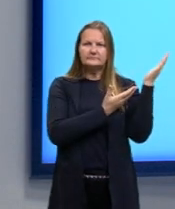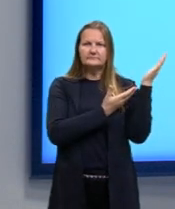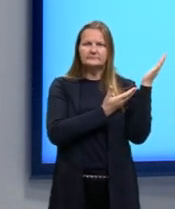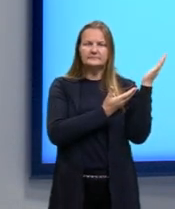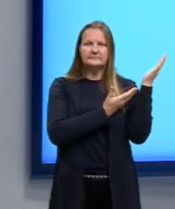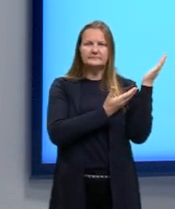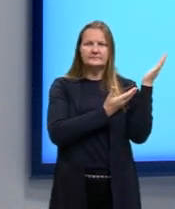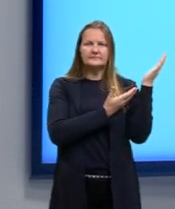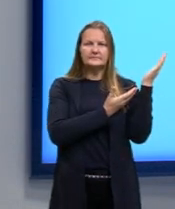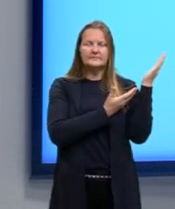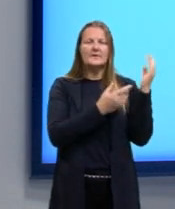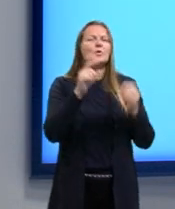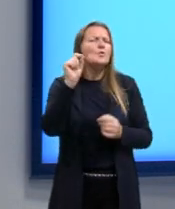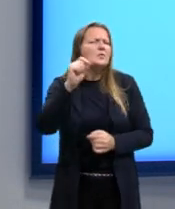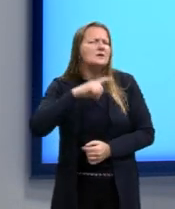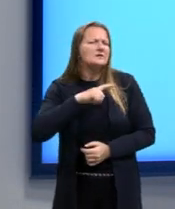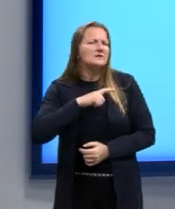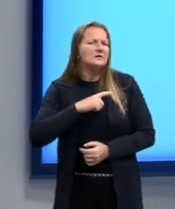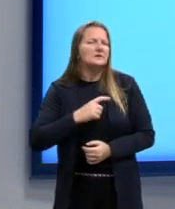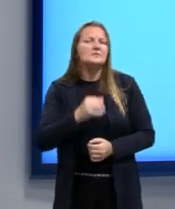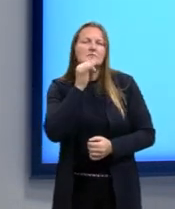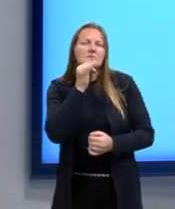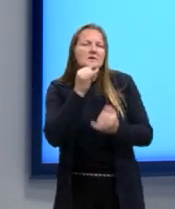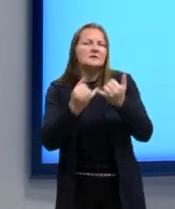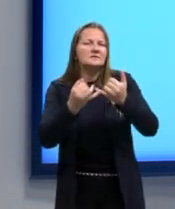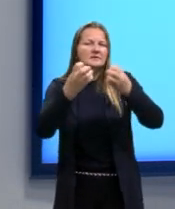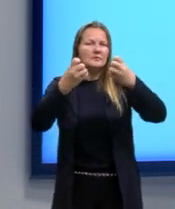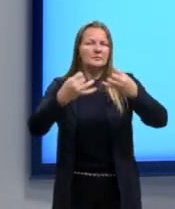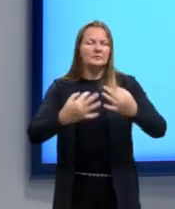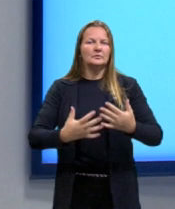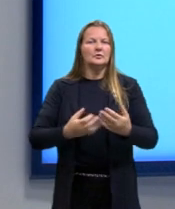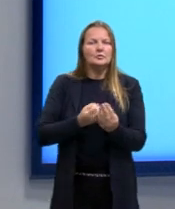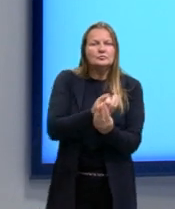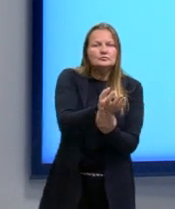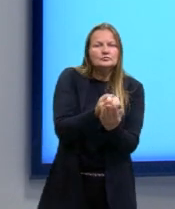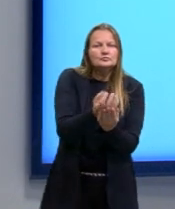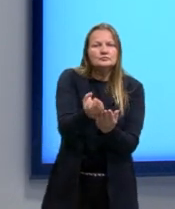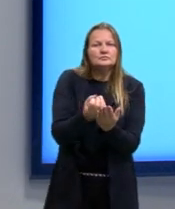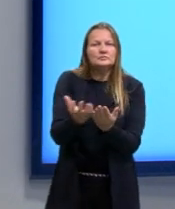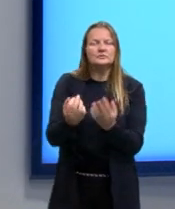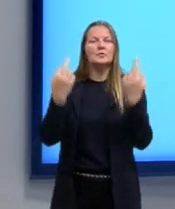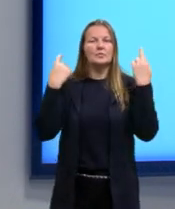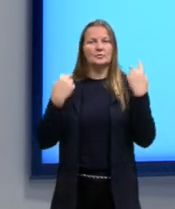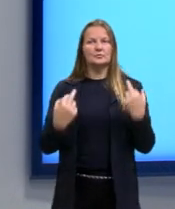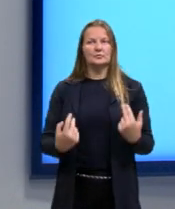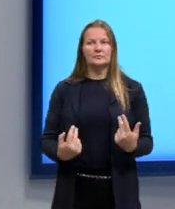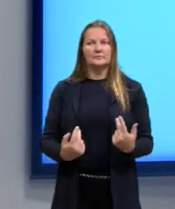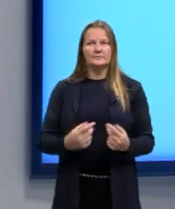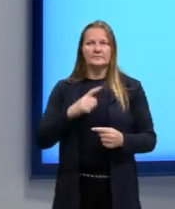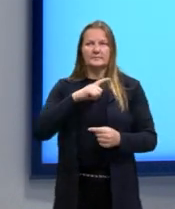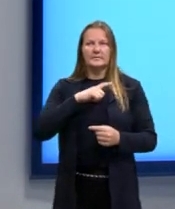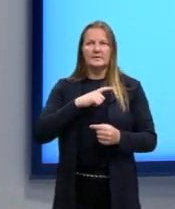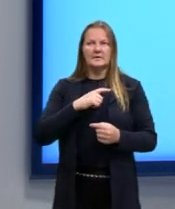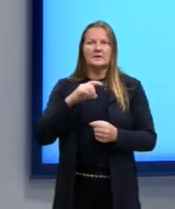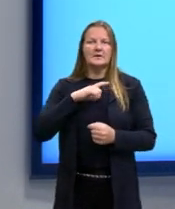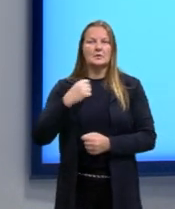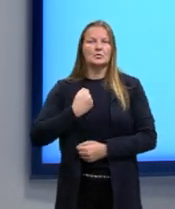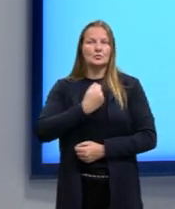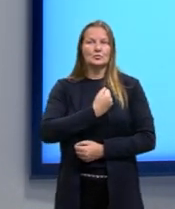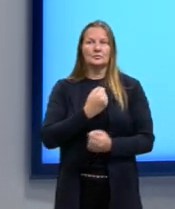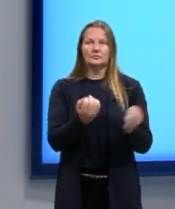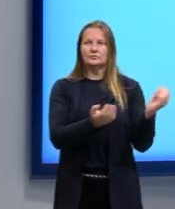O que que nós temos ali como exemplo de uma distribuição normal eu tenho seguintes valores